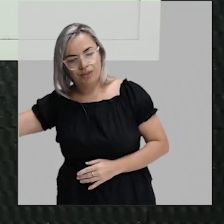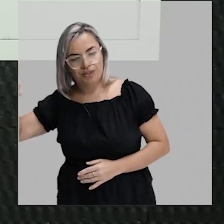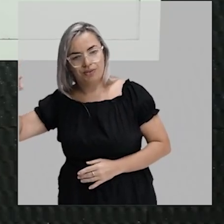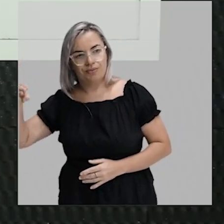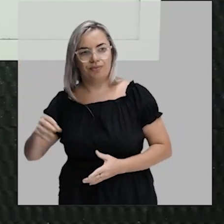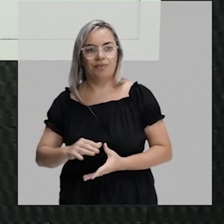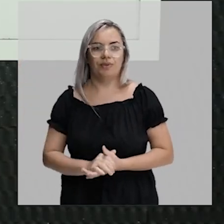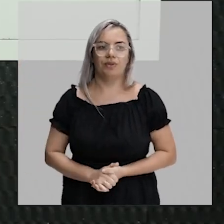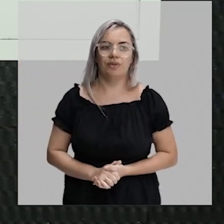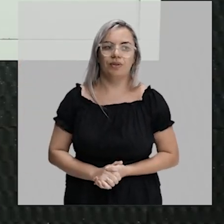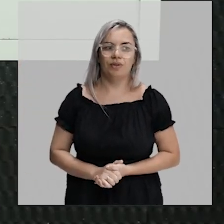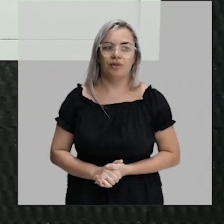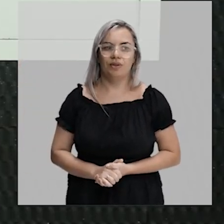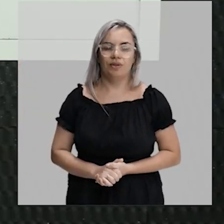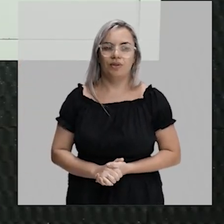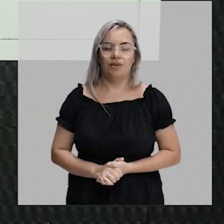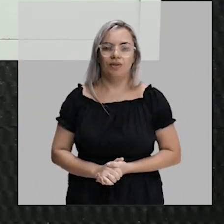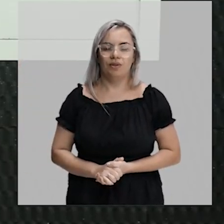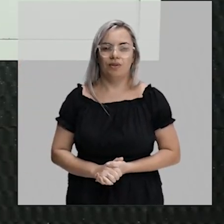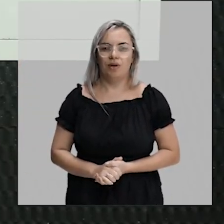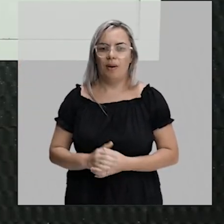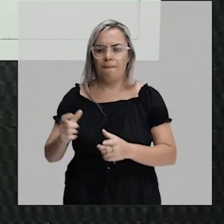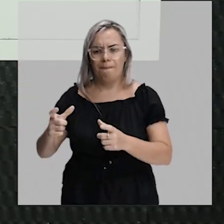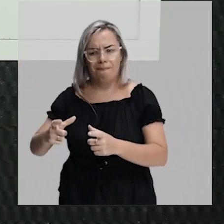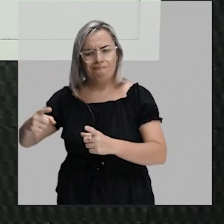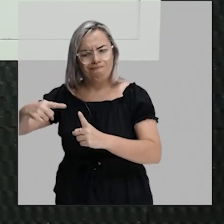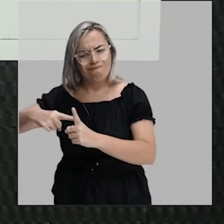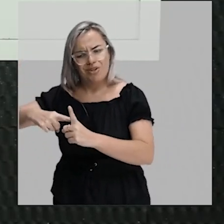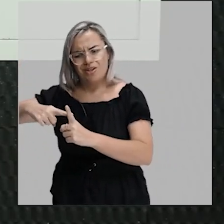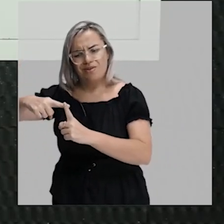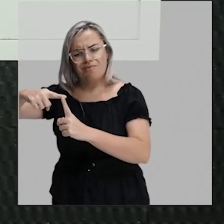Certo? A temperatura no Brasil, aqui no Maranhão, é maior do que no Canadá.